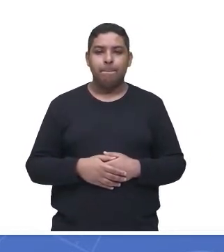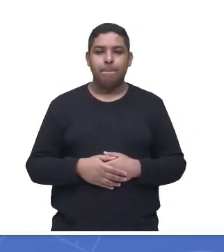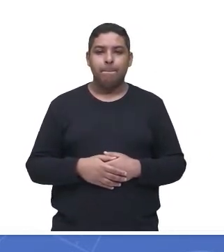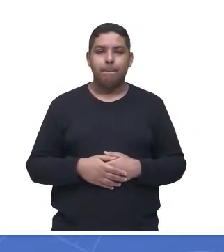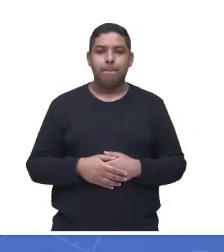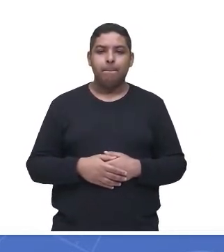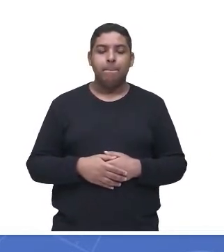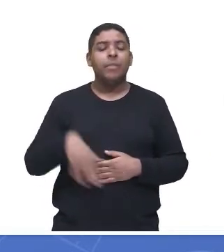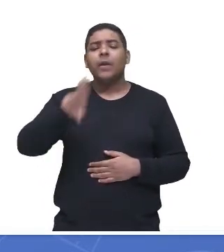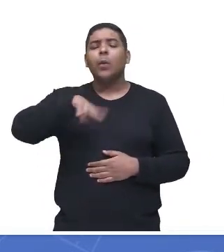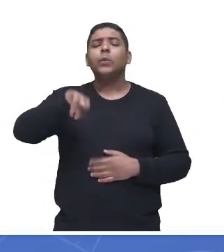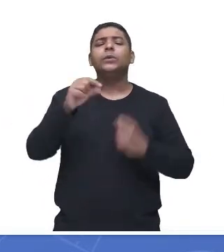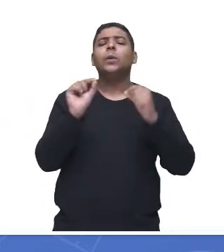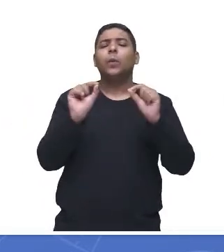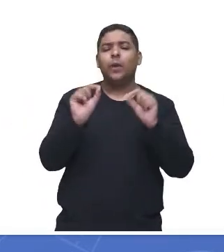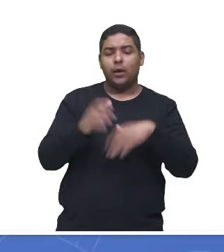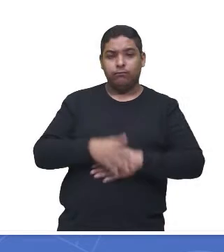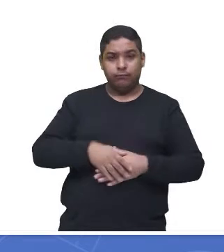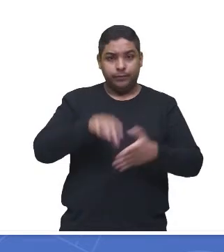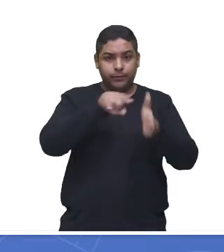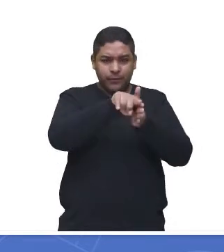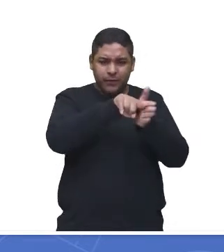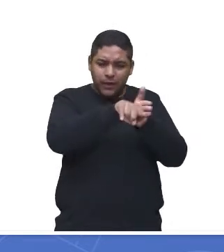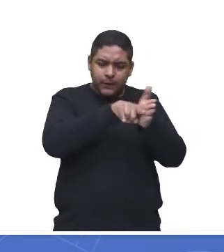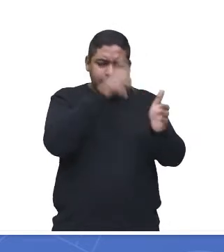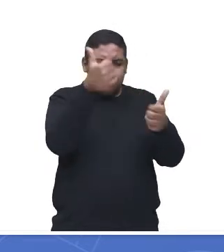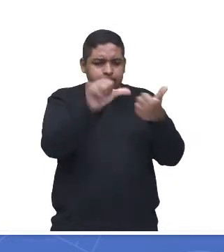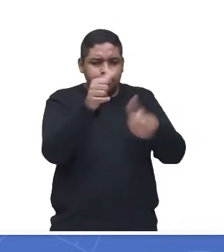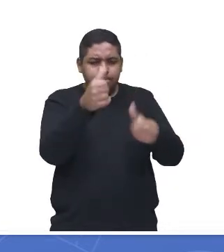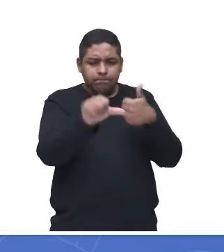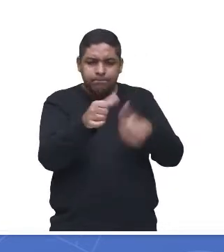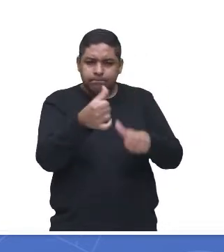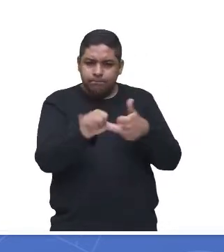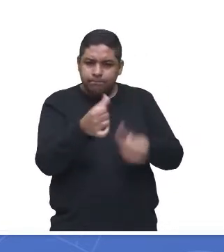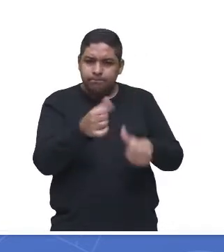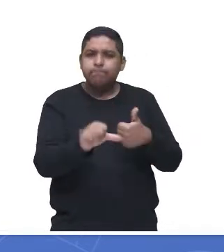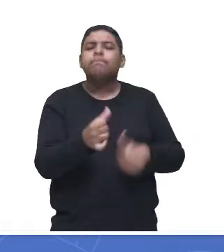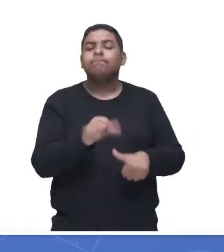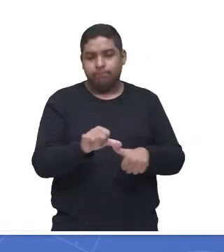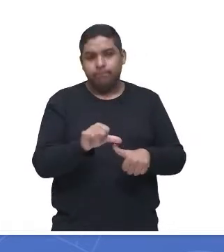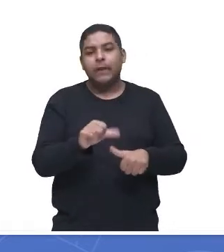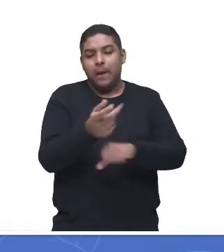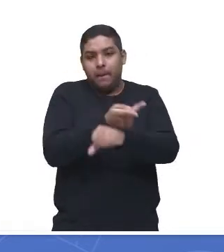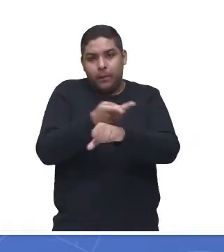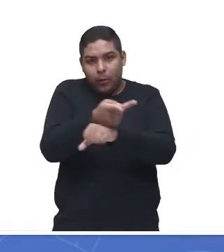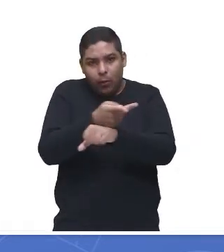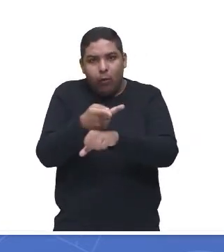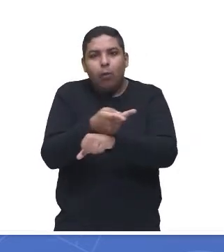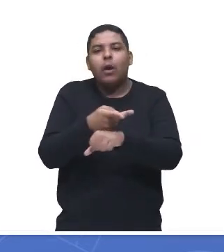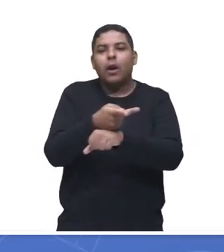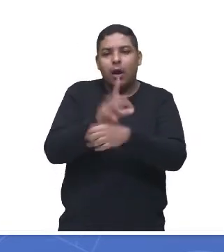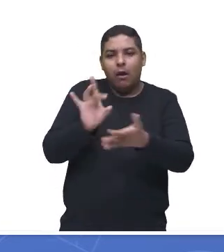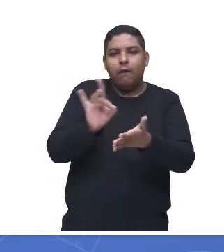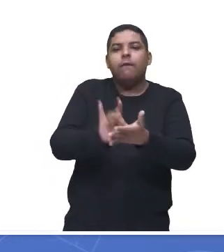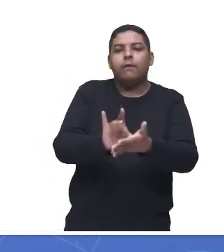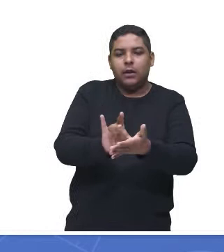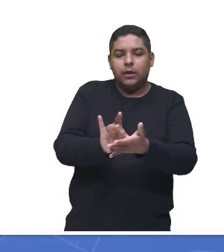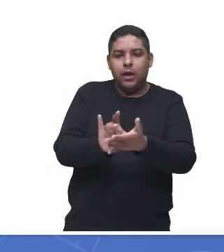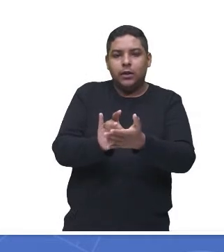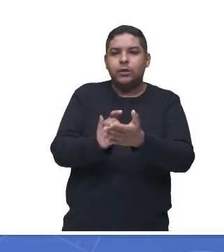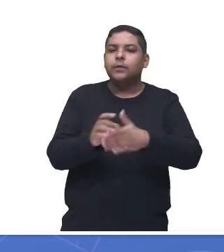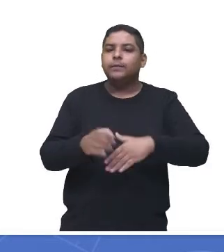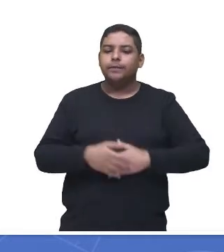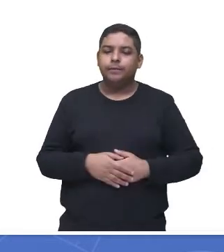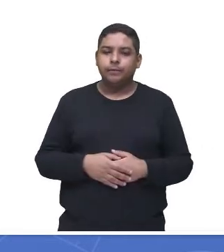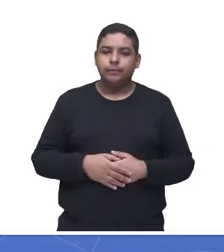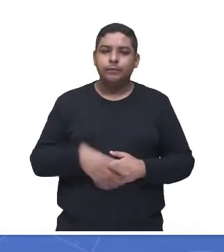né, dessa análise dos fatos. Da busca, né, da proximidade de uma exatidão naquilo